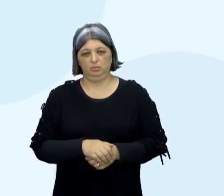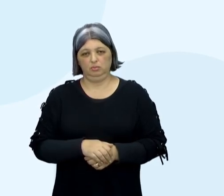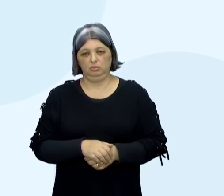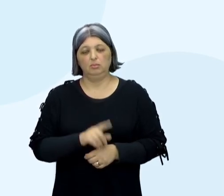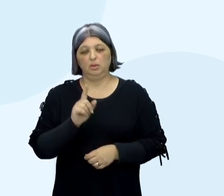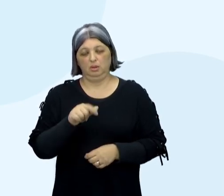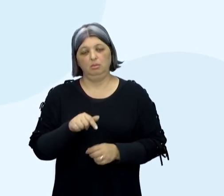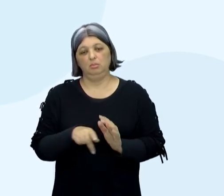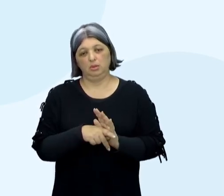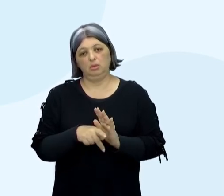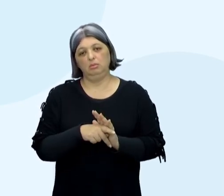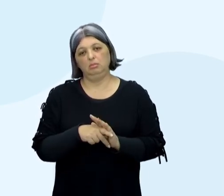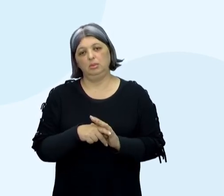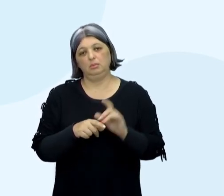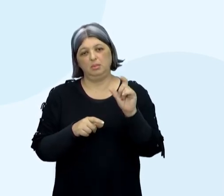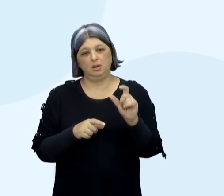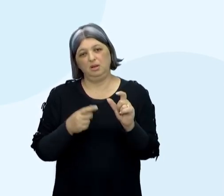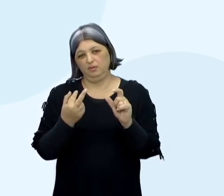Sinônimo.